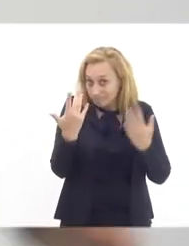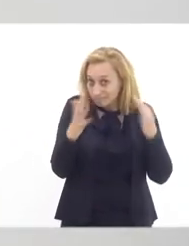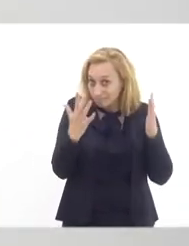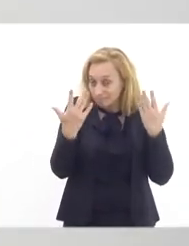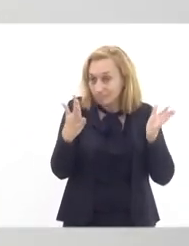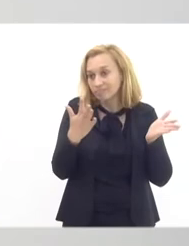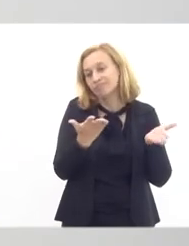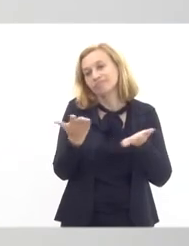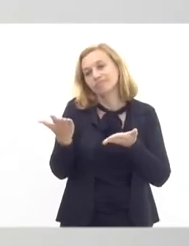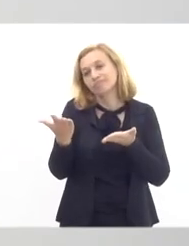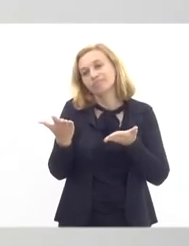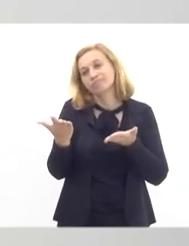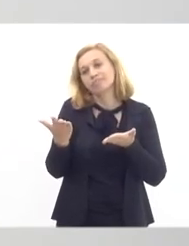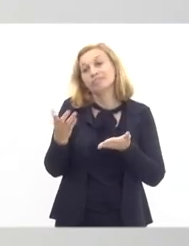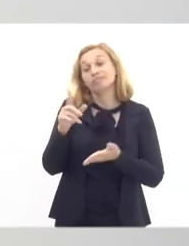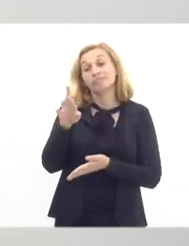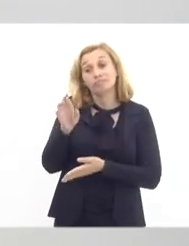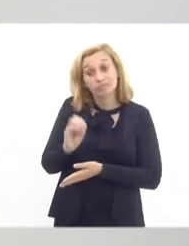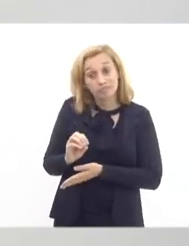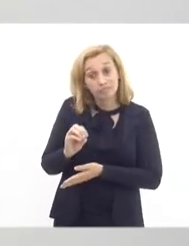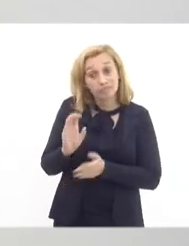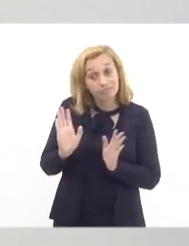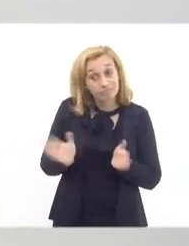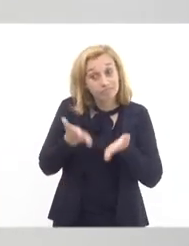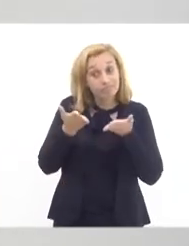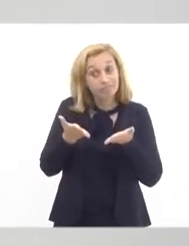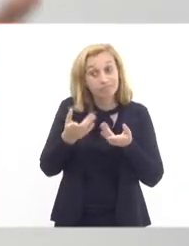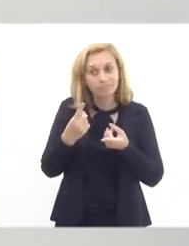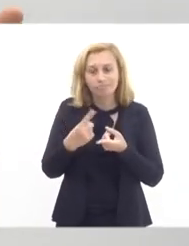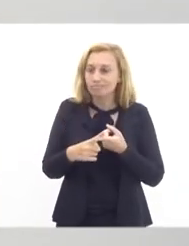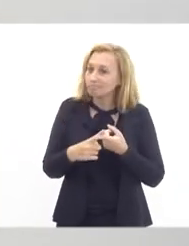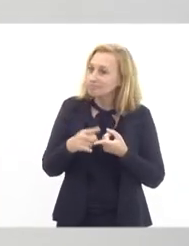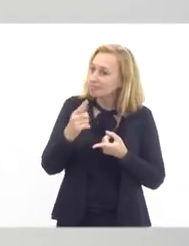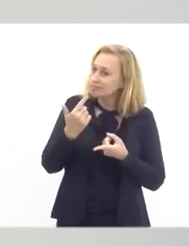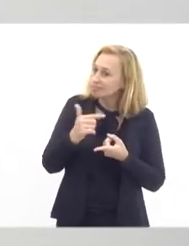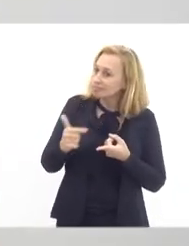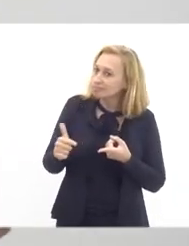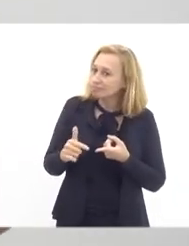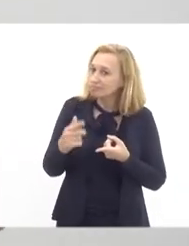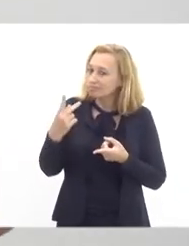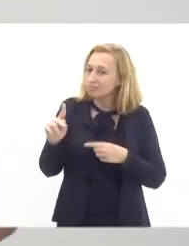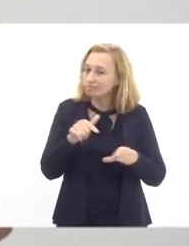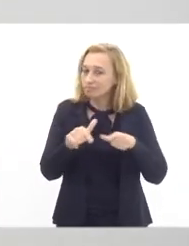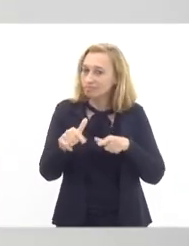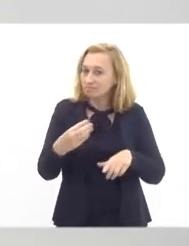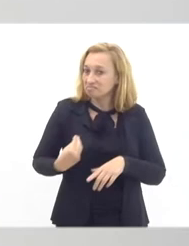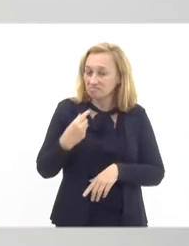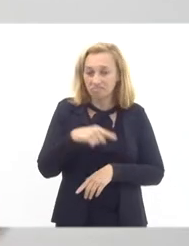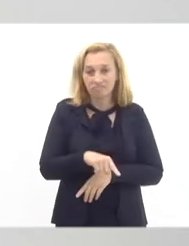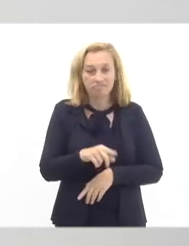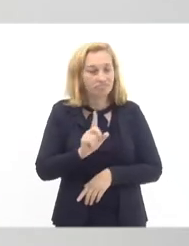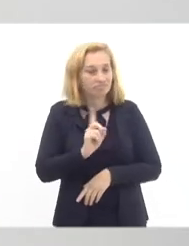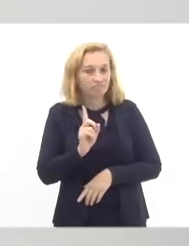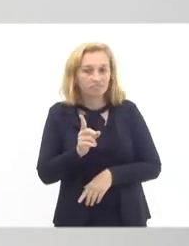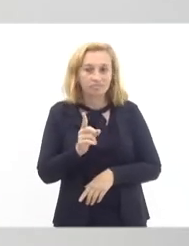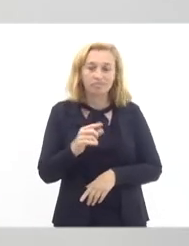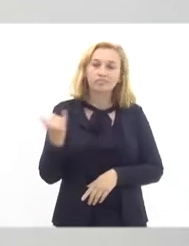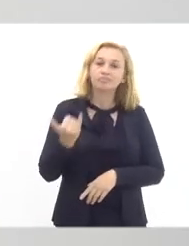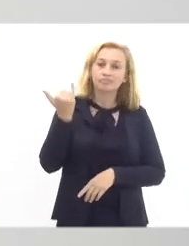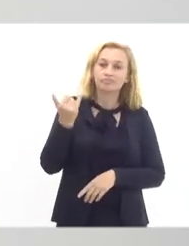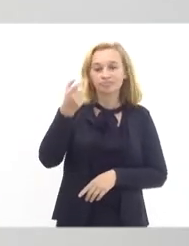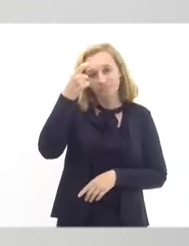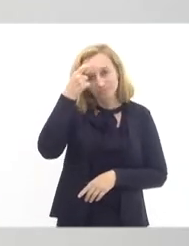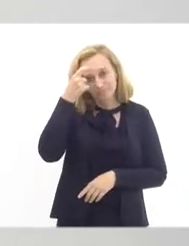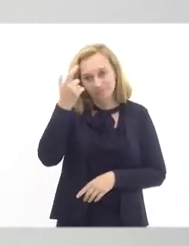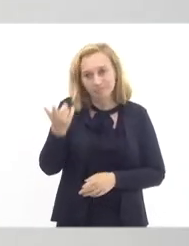parabenização aí a você, Ronaldo, por essa iniciativa, porque se não tivesse o seu mandato, a gente não estaria aqui. Então, a importância dessa